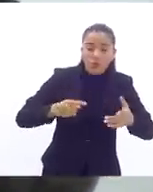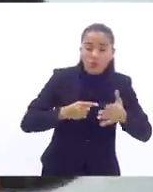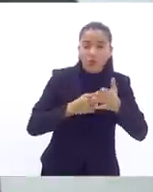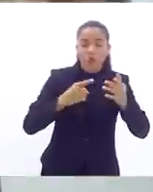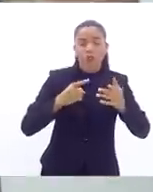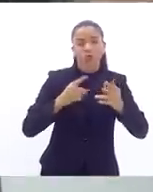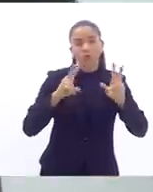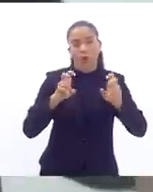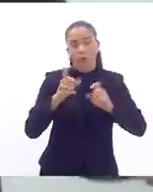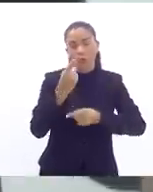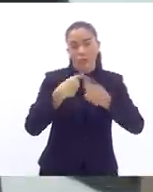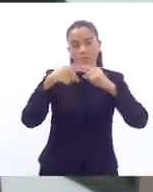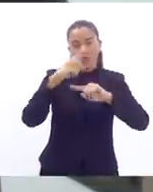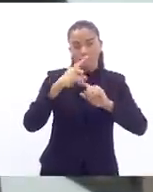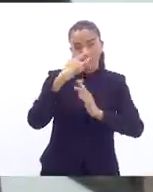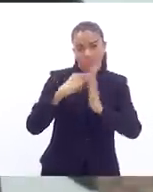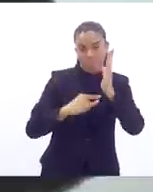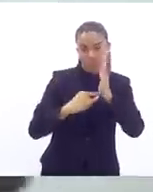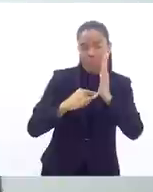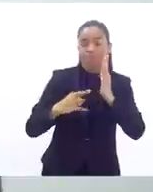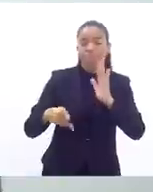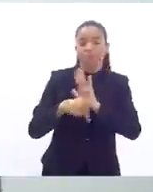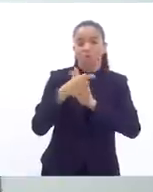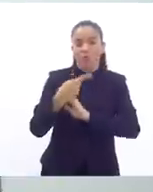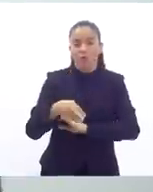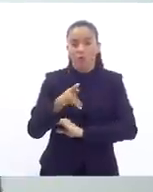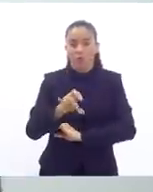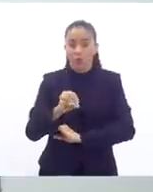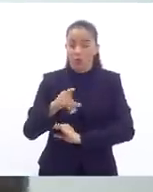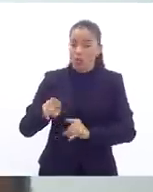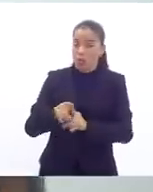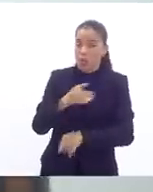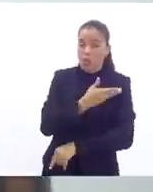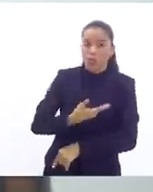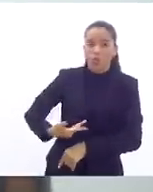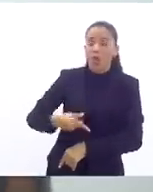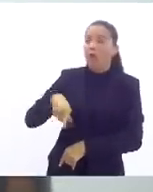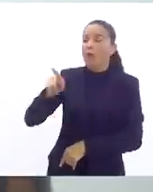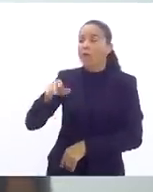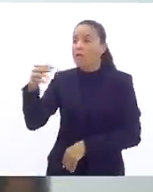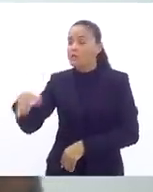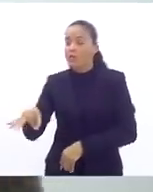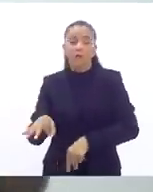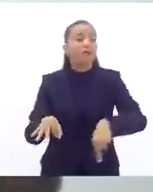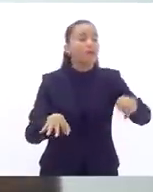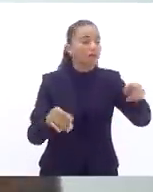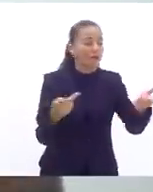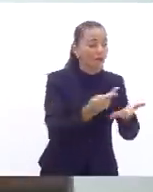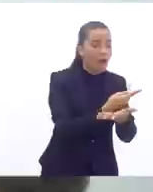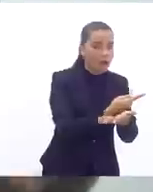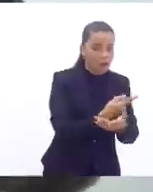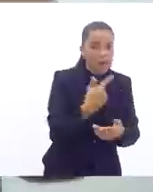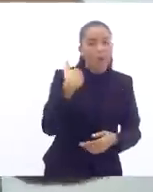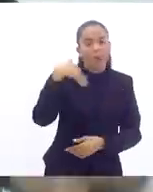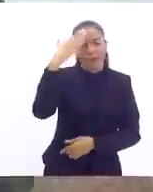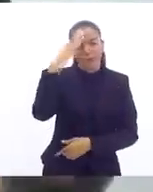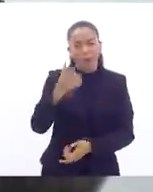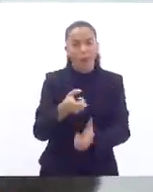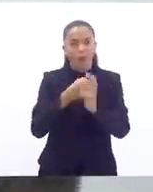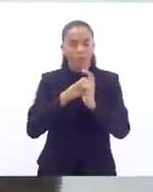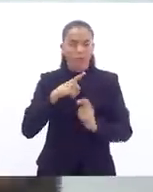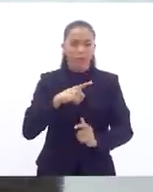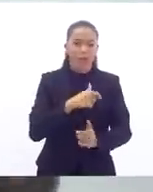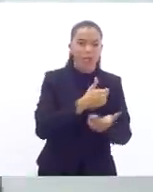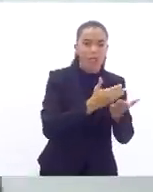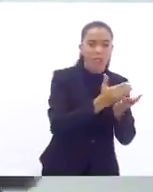Janeiro Porque sem pagar eu falado por um ministro e um governador que tá pagando Quem é que tá certo quem é que tá errado eu entendo que uma dívida ela tem que ter o início